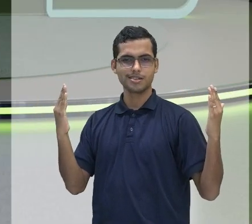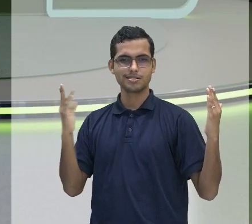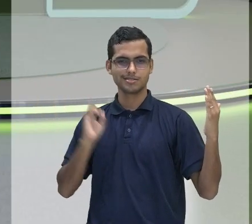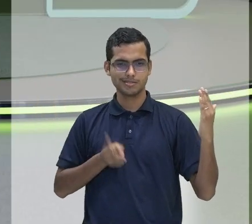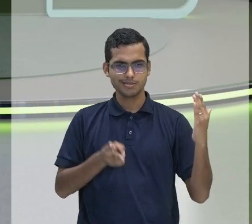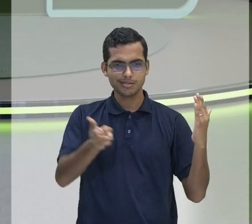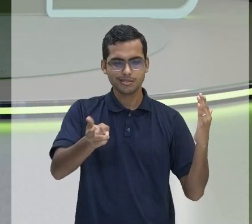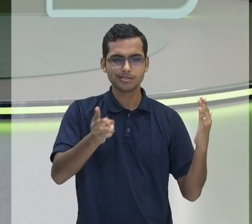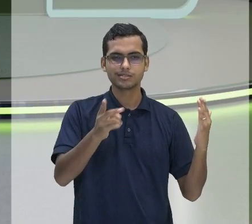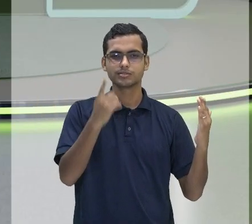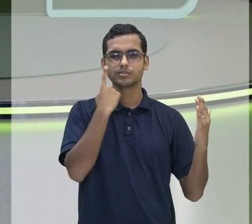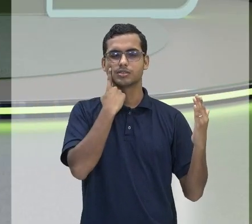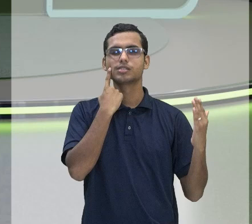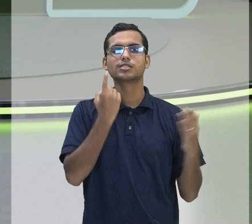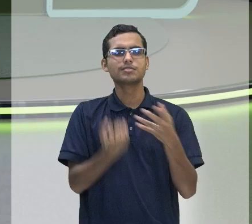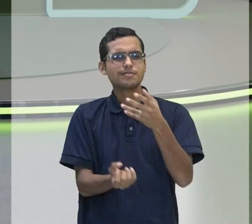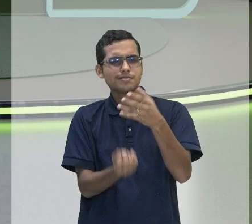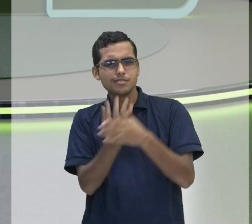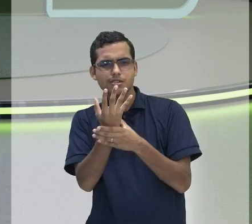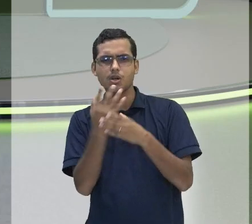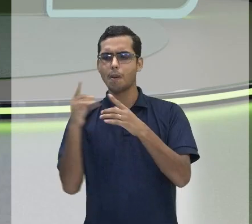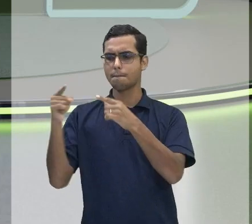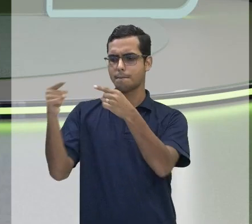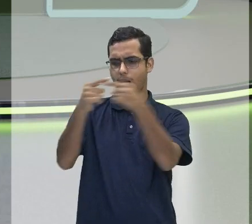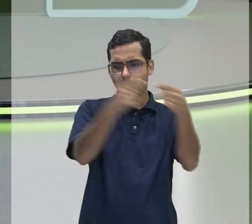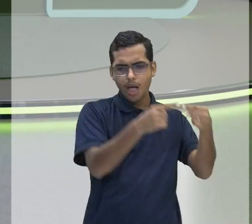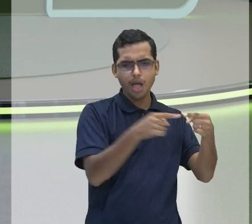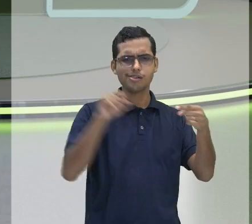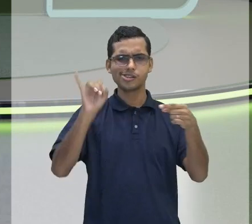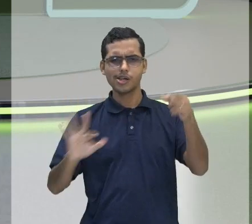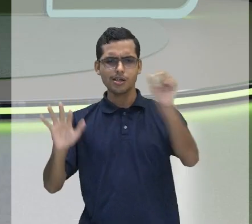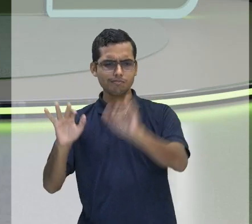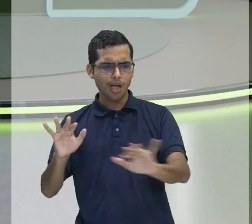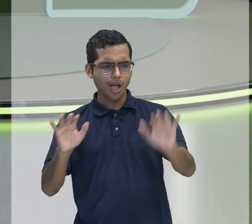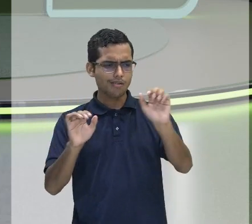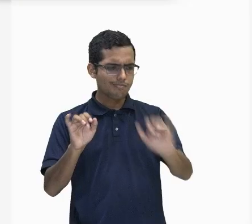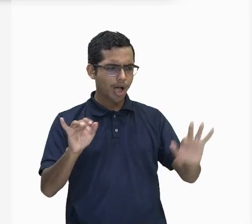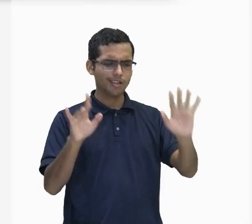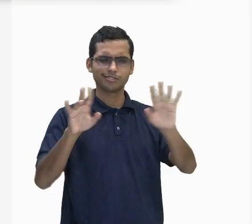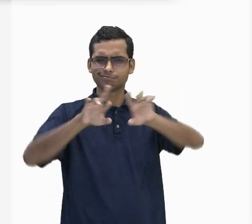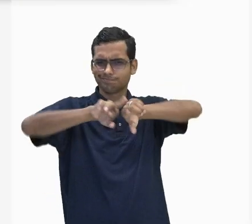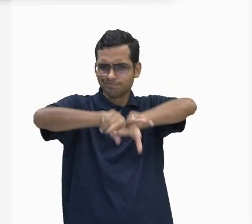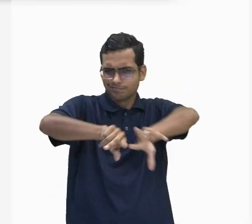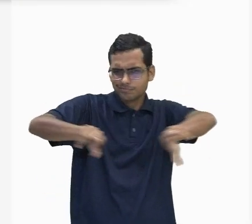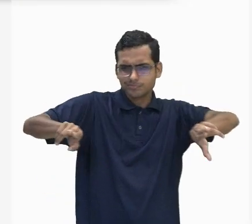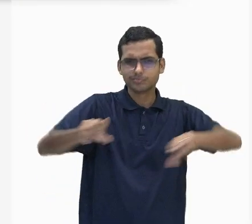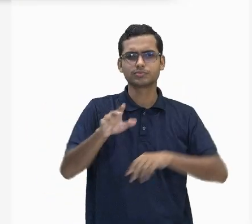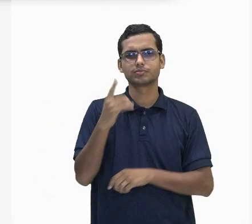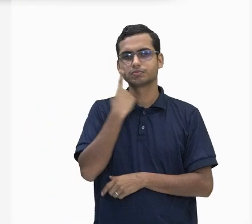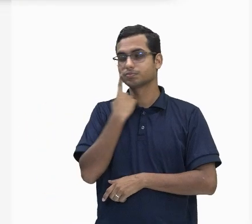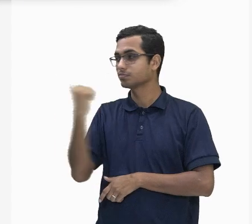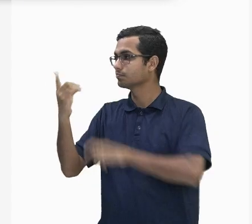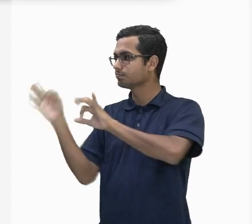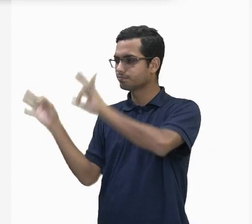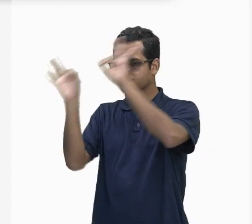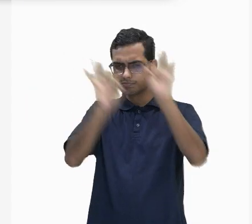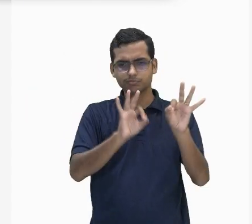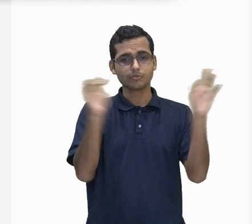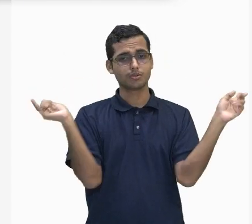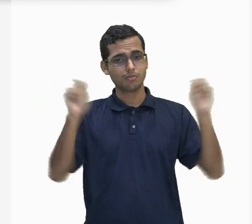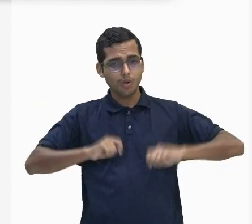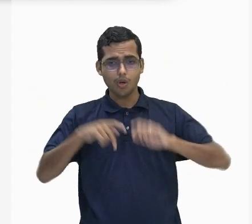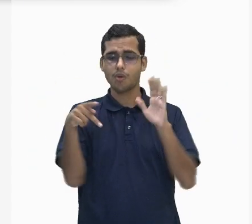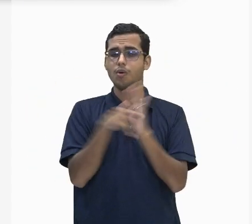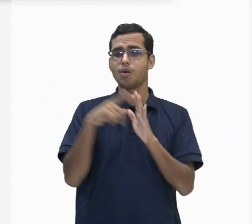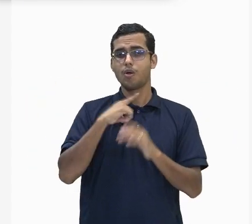frente para o outro, formando uma associação de imagens. É o que a gente vai ver agora, que nós podemos associar espelhos